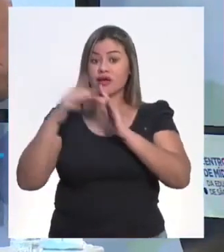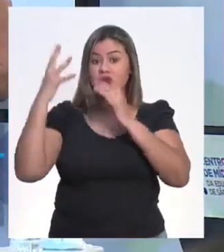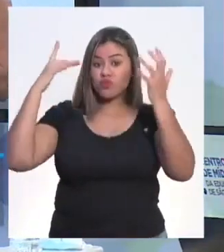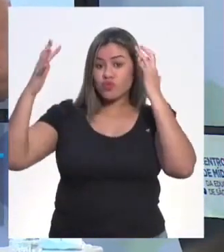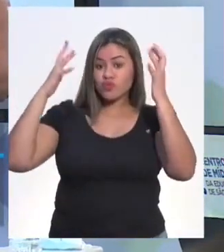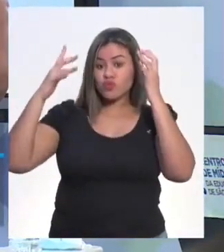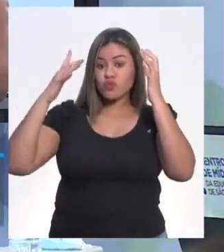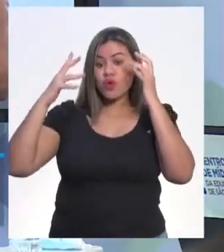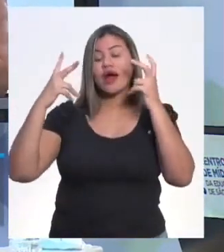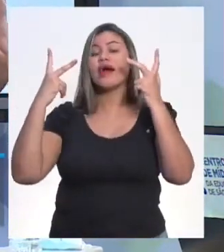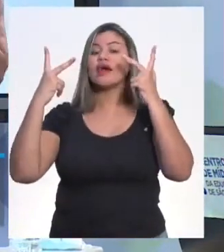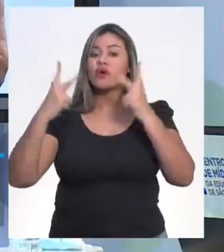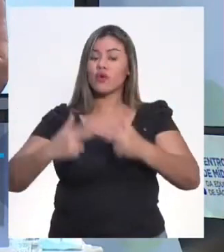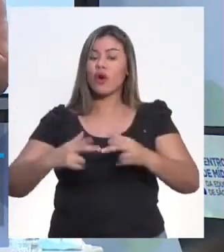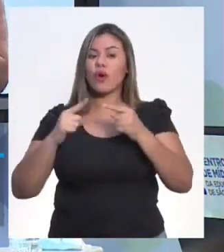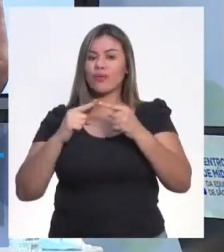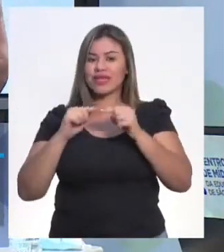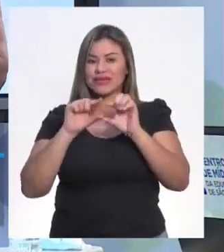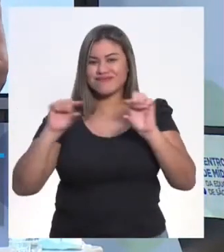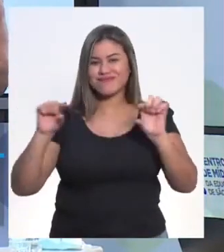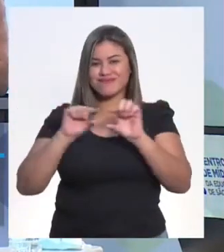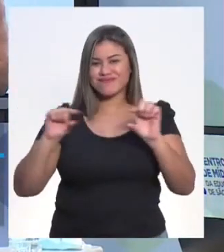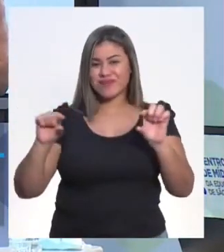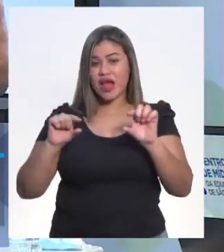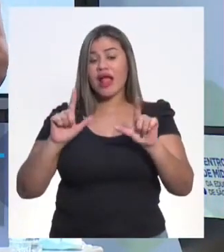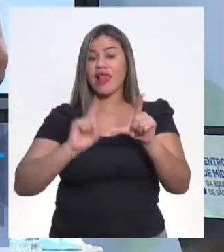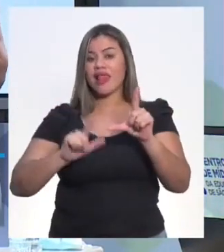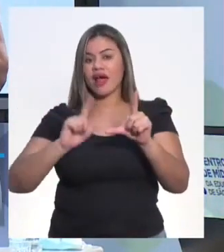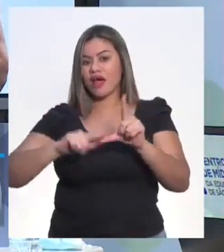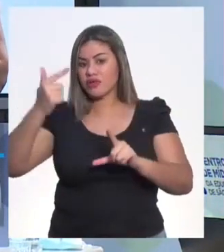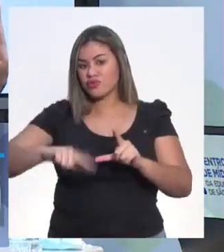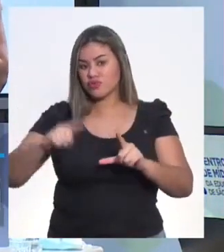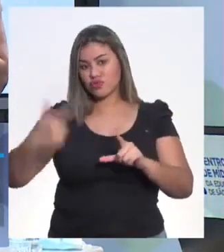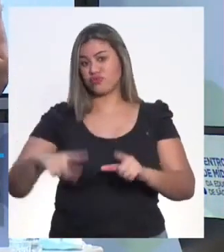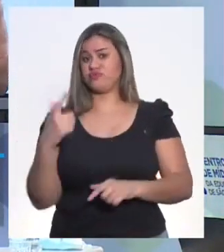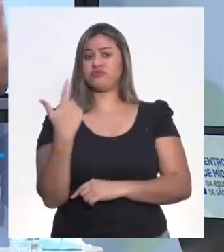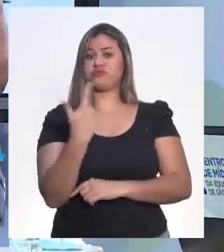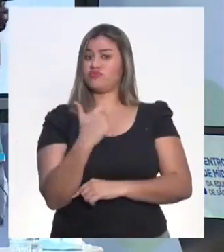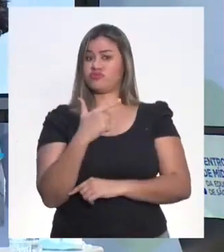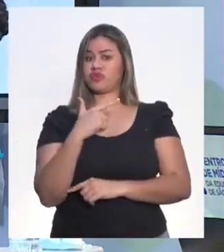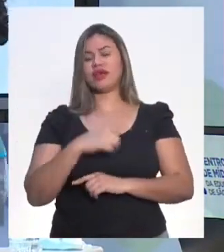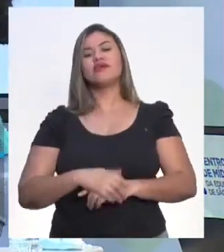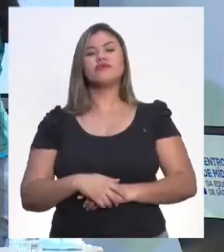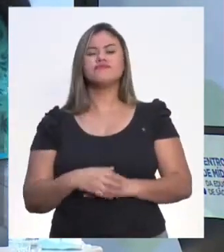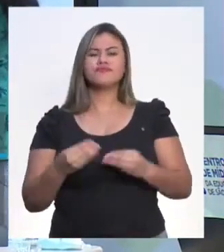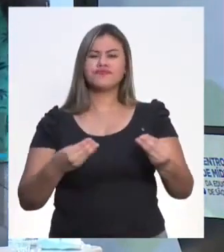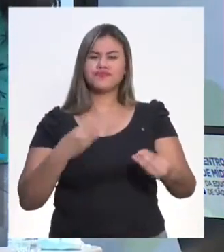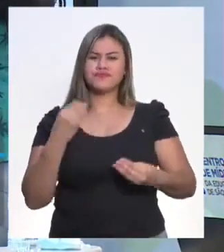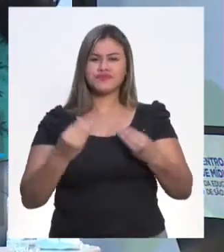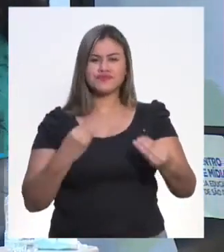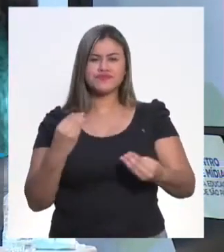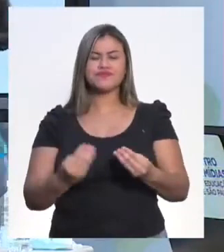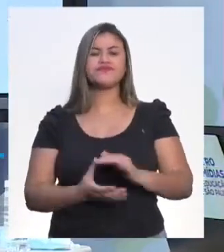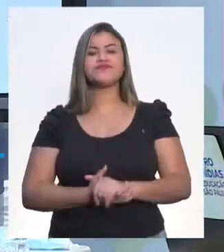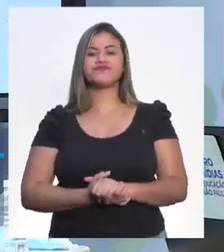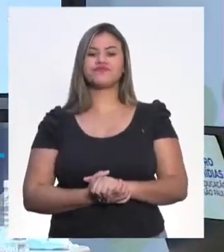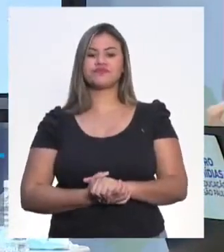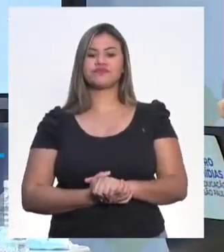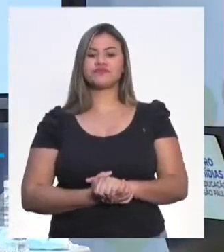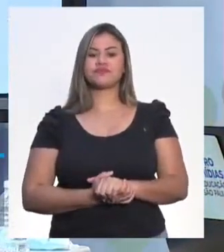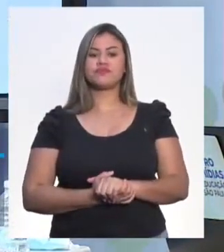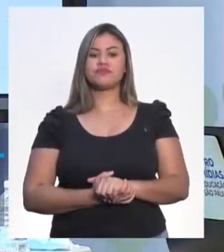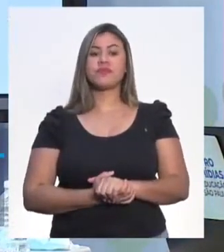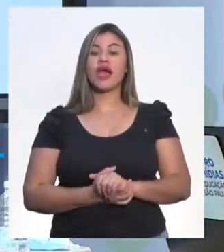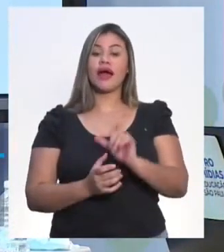raciocínio da formação de filas sem elementos repetidos. Correto? Muito bem. Então, vamos lá. A palavra